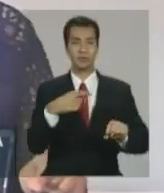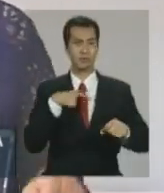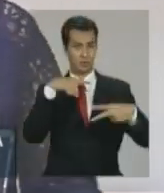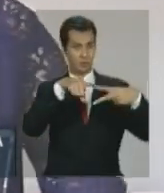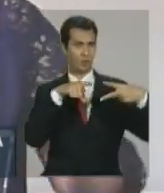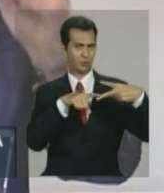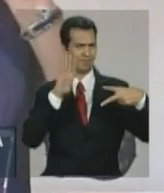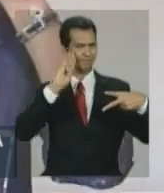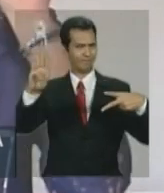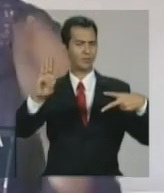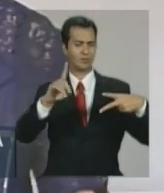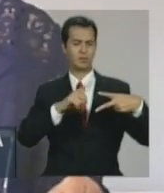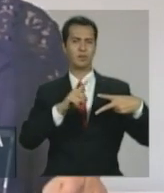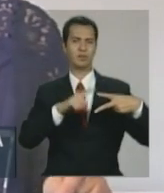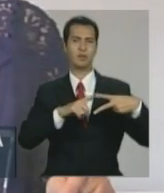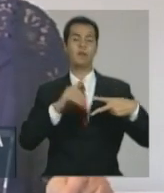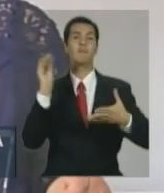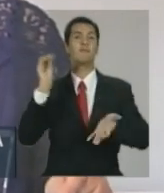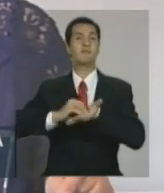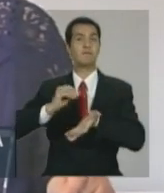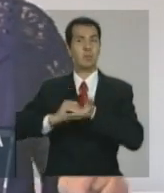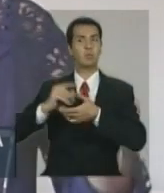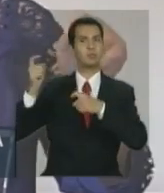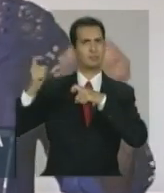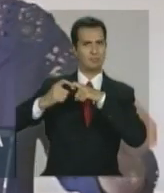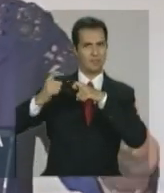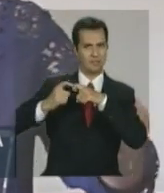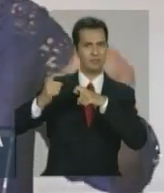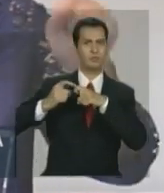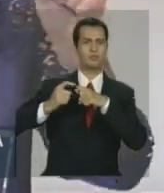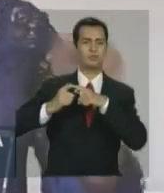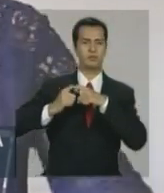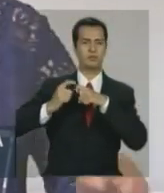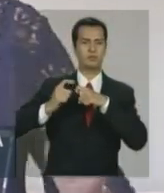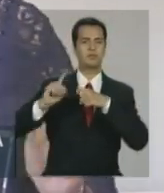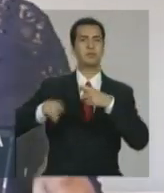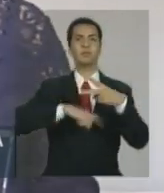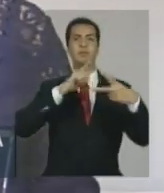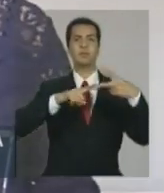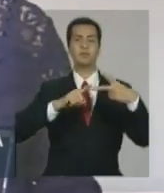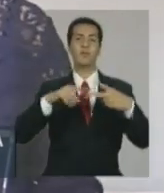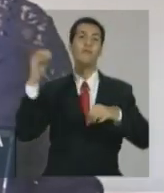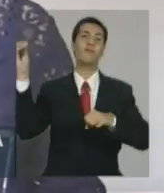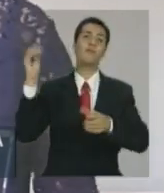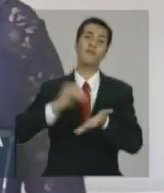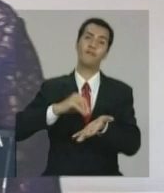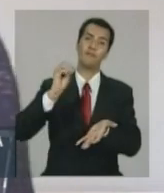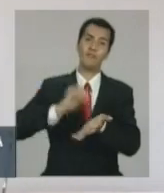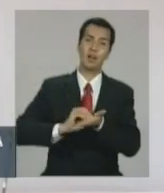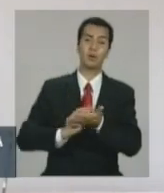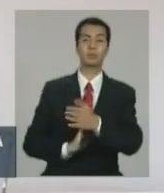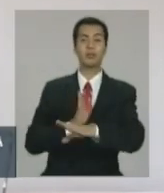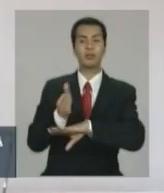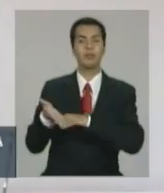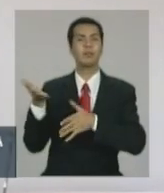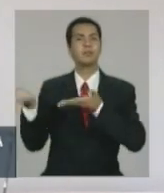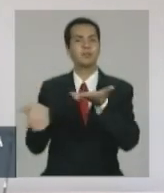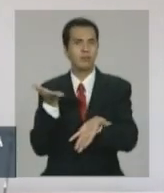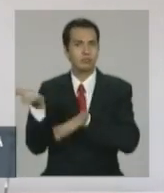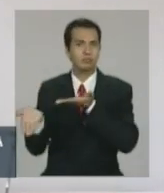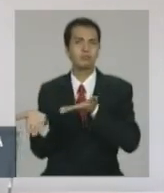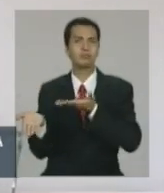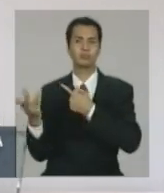coisas. Reclama de falta de médico e, portanto, de falta de atendimento. O que a população